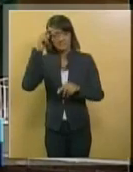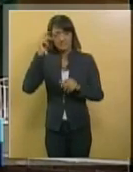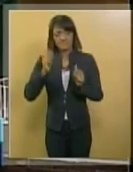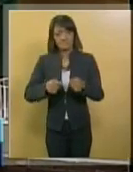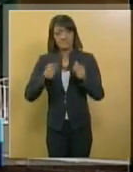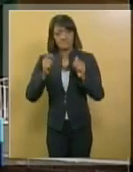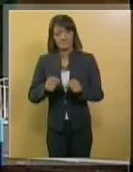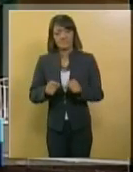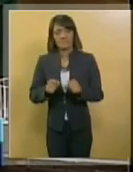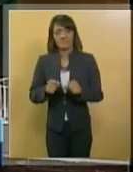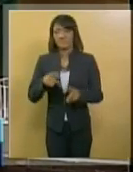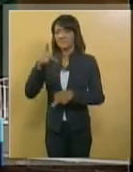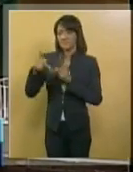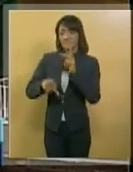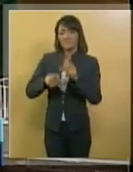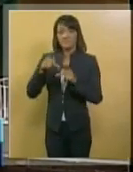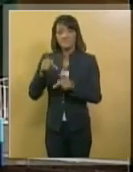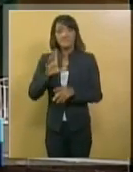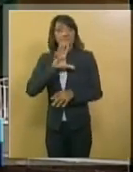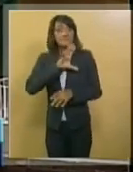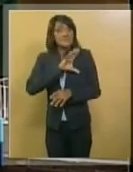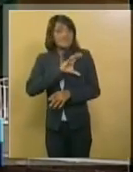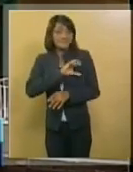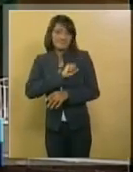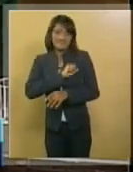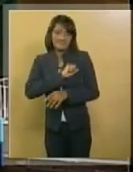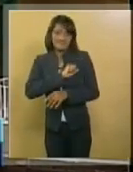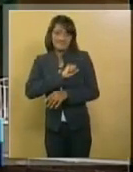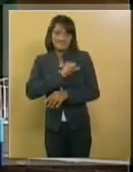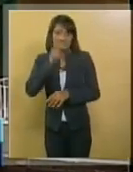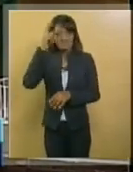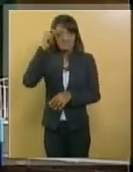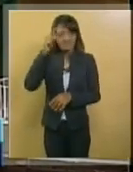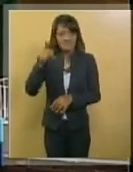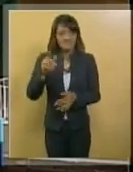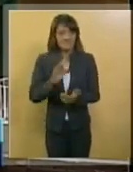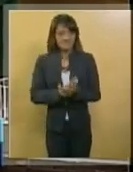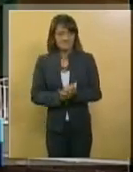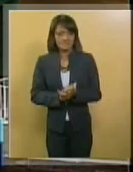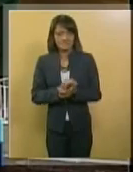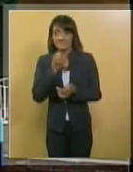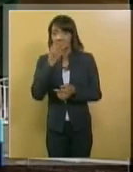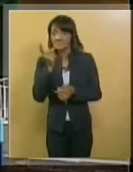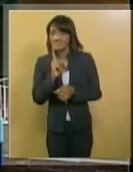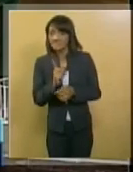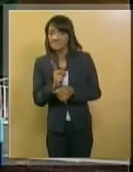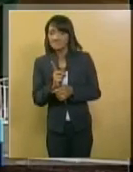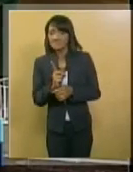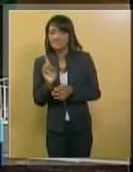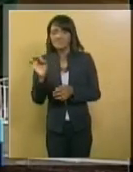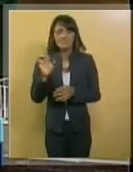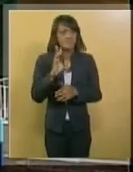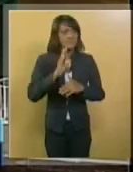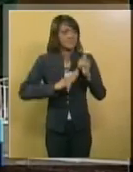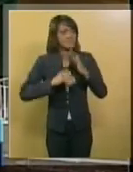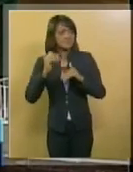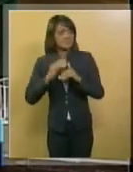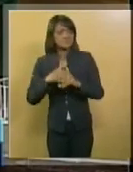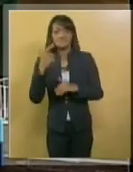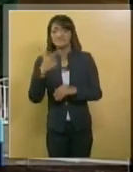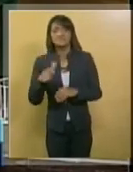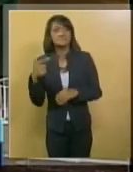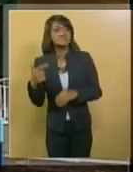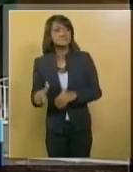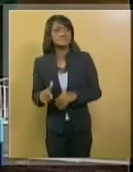pela população que ama animais. Não é dignidade para nenhum profissional ele não ter onde colocar